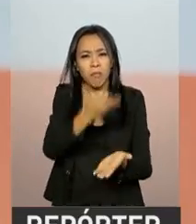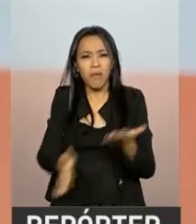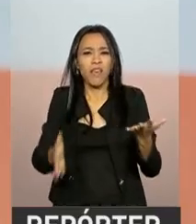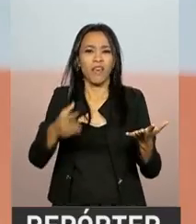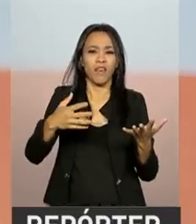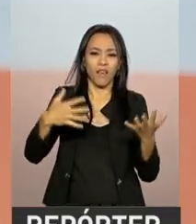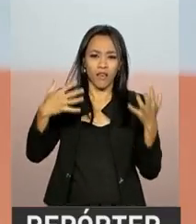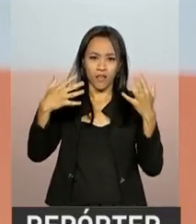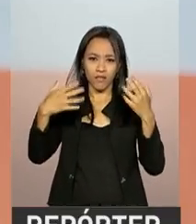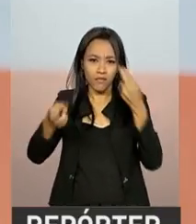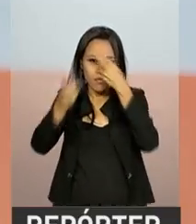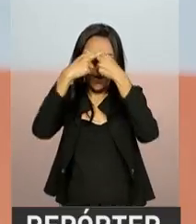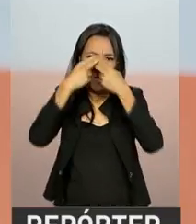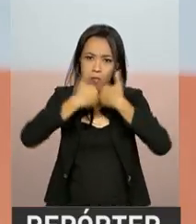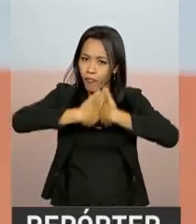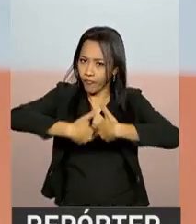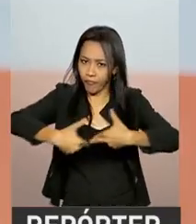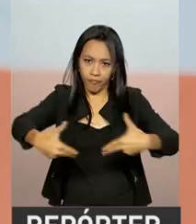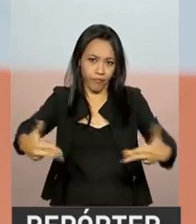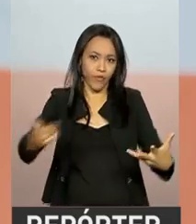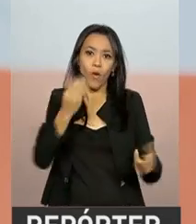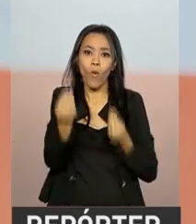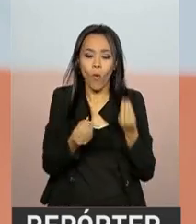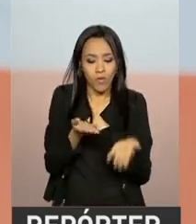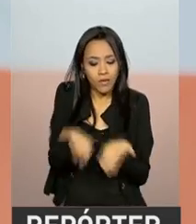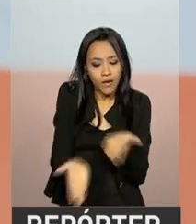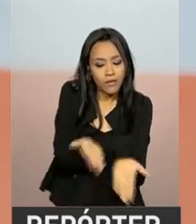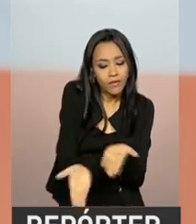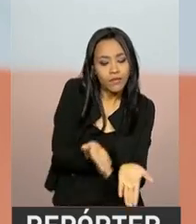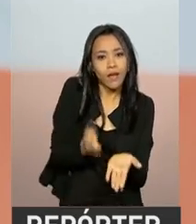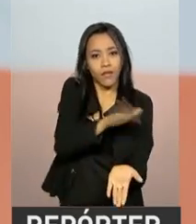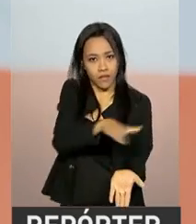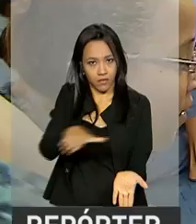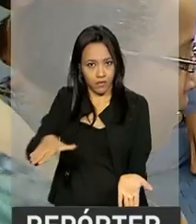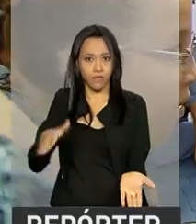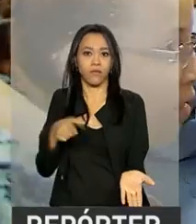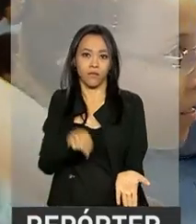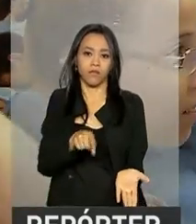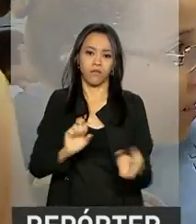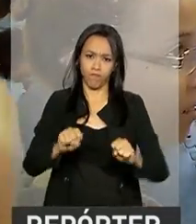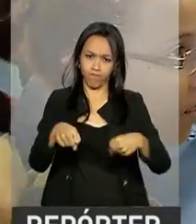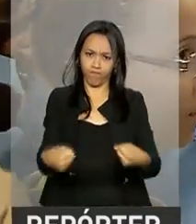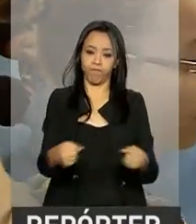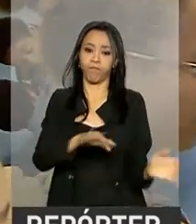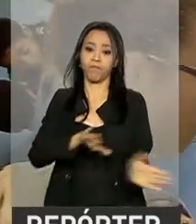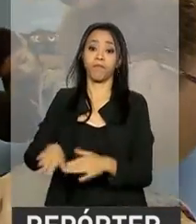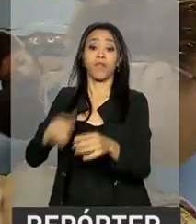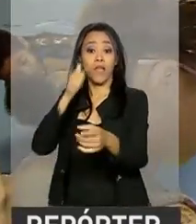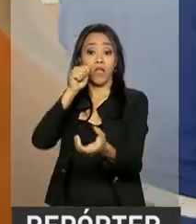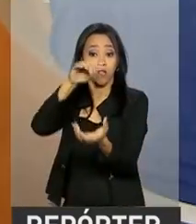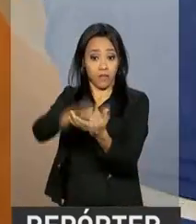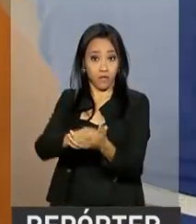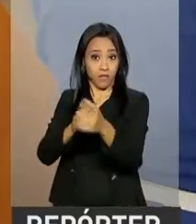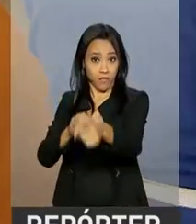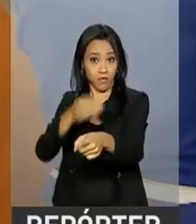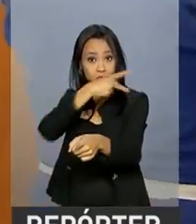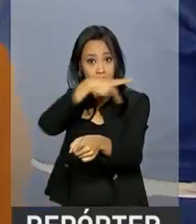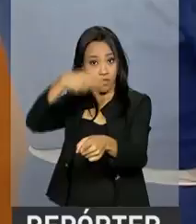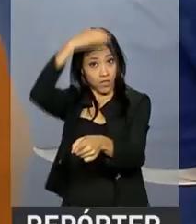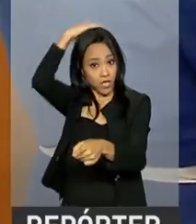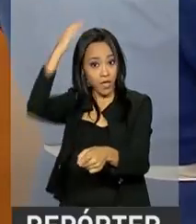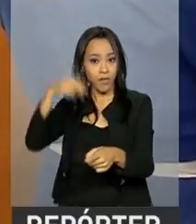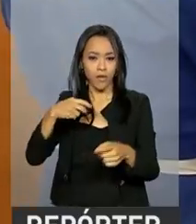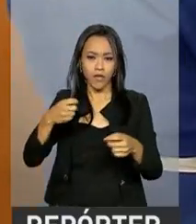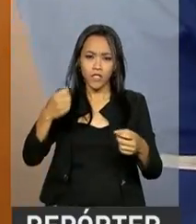dessas crianças e trabalhá-las de maneira que eles sejam fortalecidos emocionalmente. A primeira-dama esteve no tatame, onde as